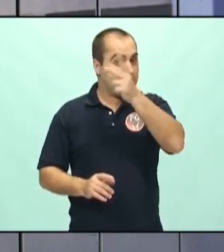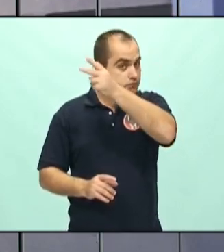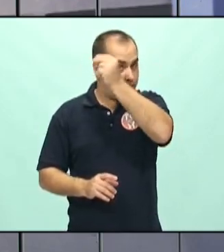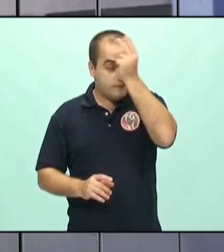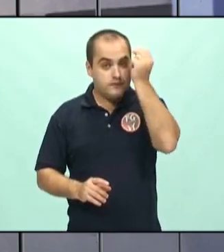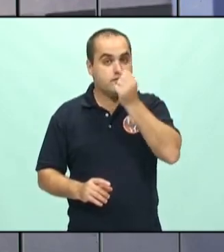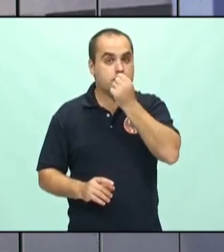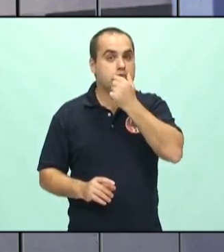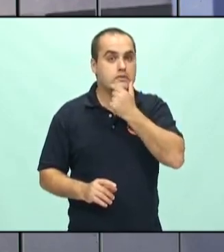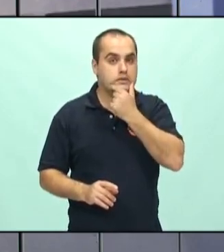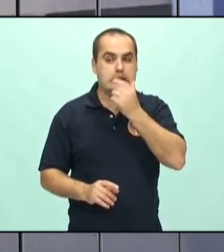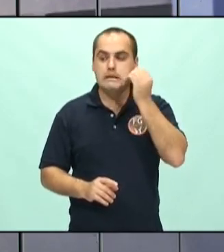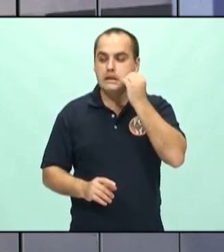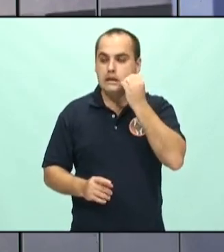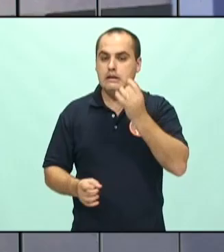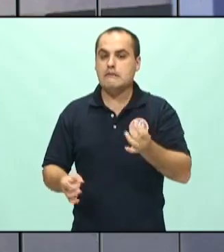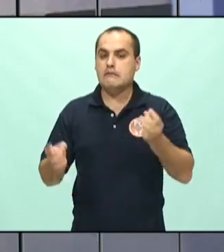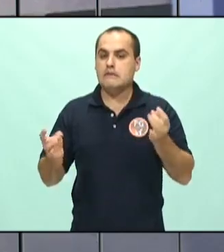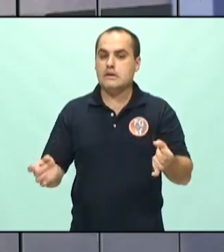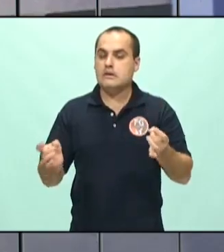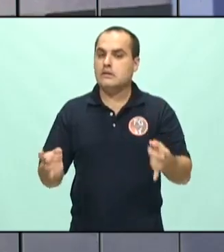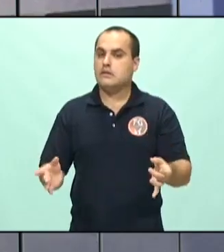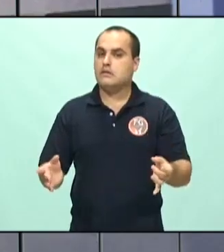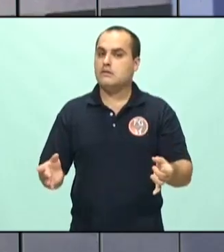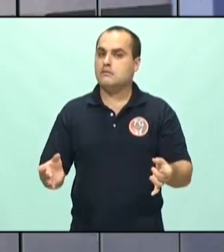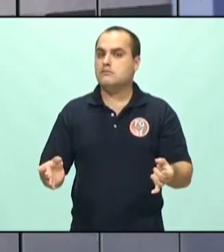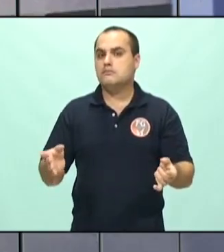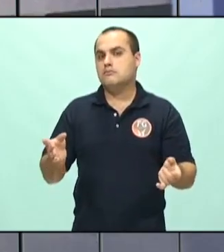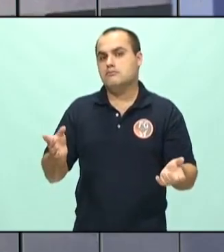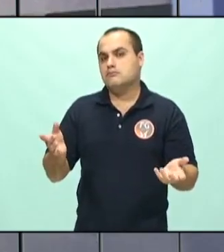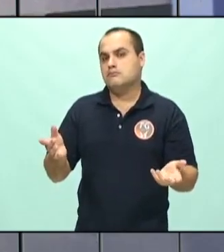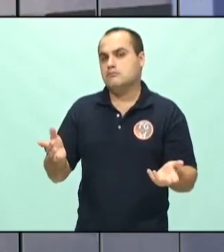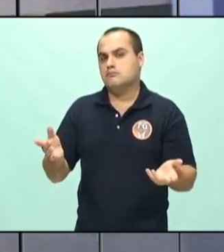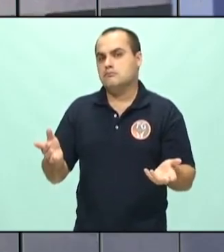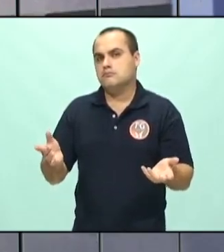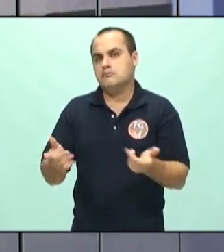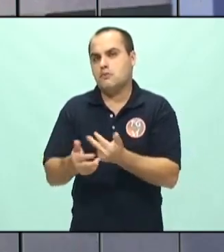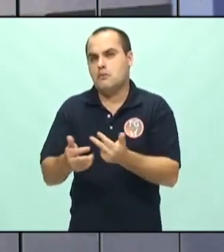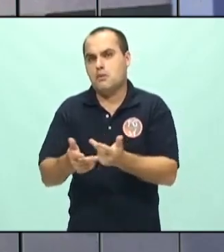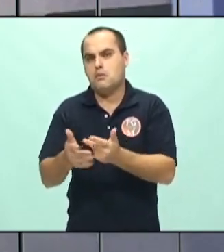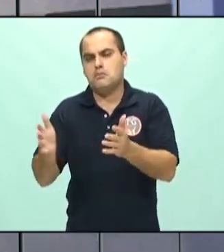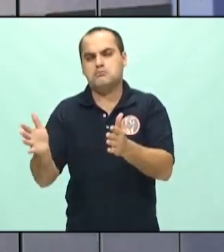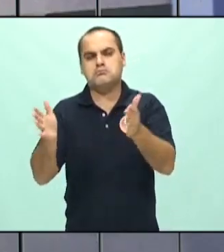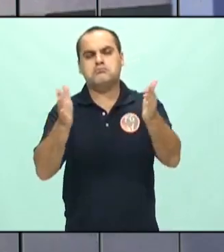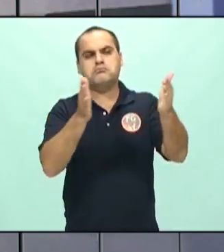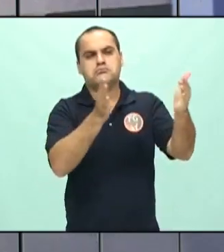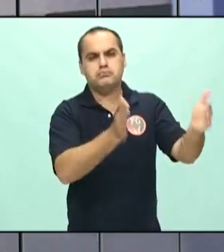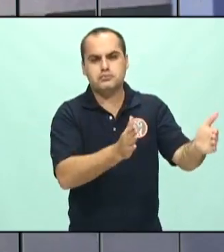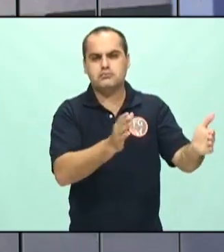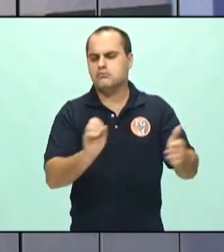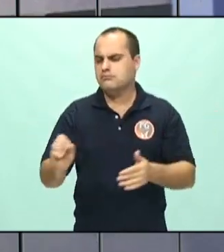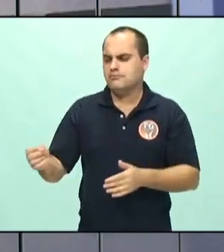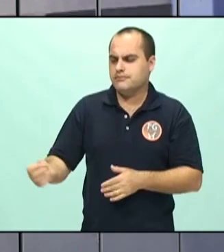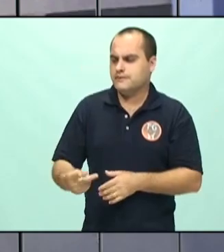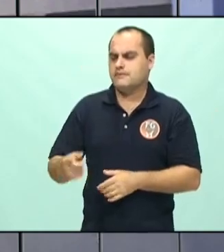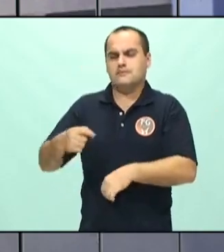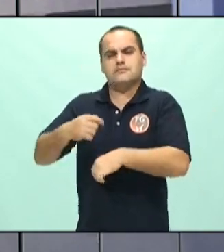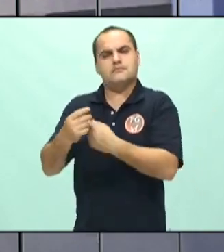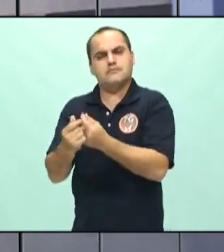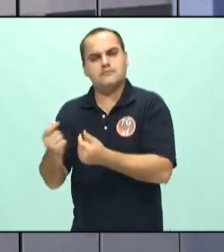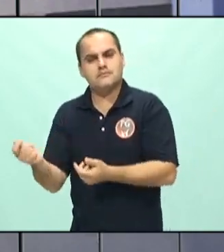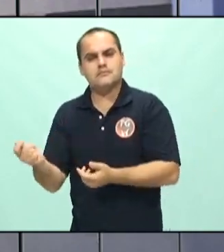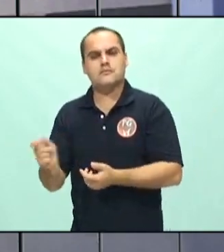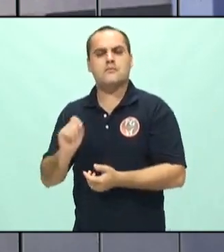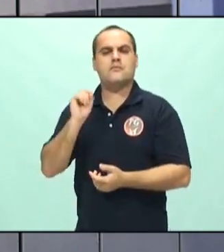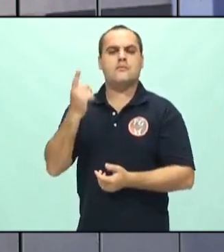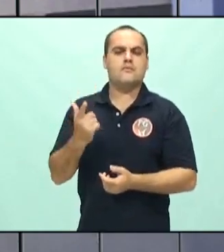tentar vender aquele terreno a lhe trazer alguma coisa mais para o interior é aproveitar mais aquele dinheiro ali ou deixar fazer uma